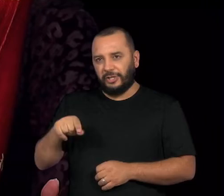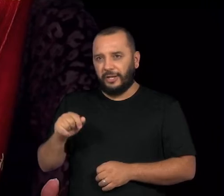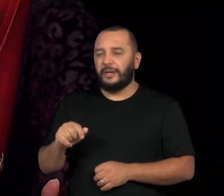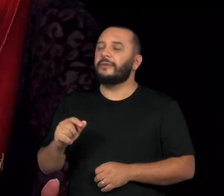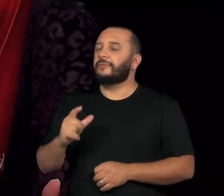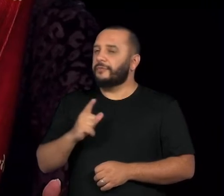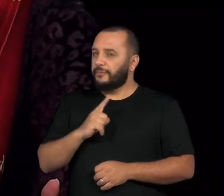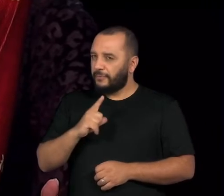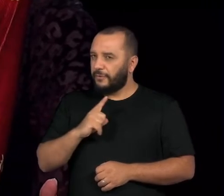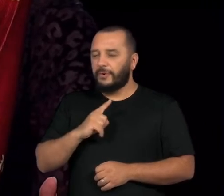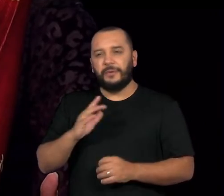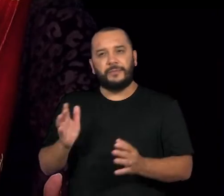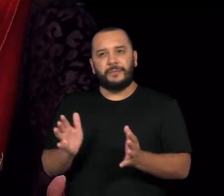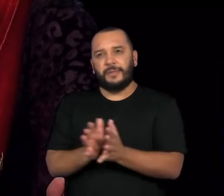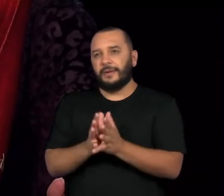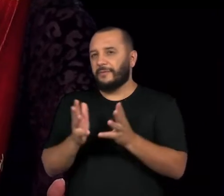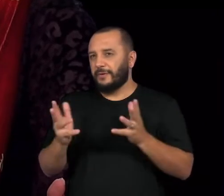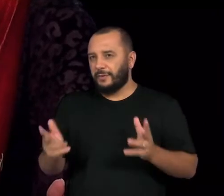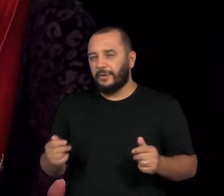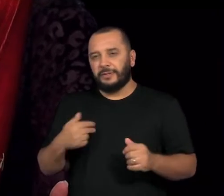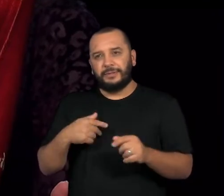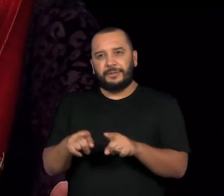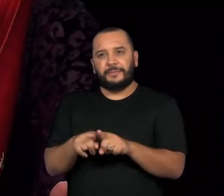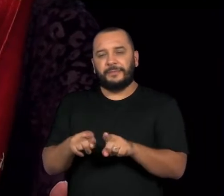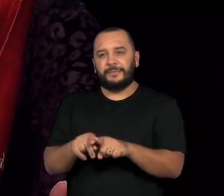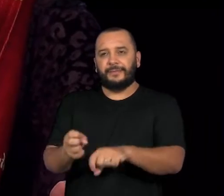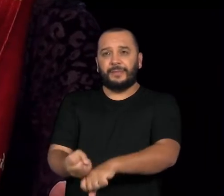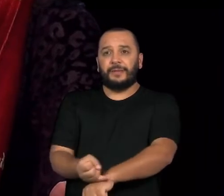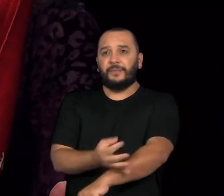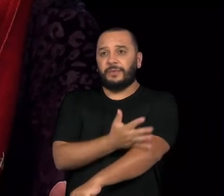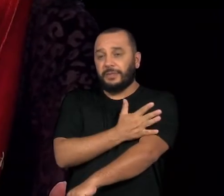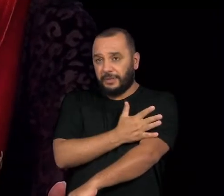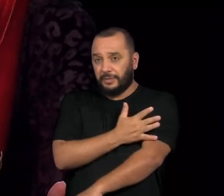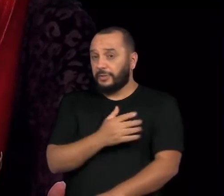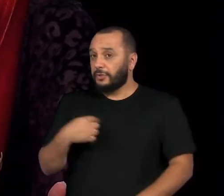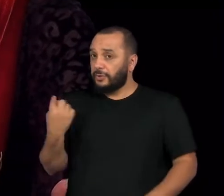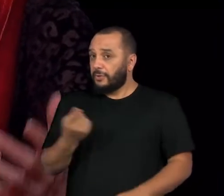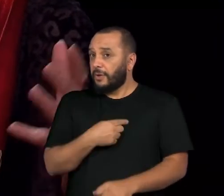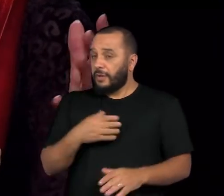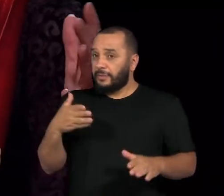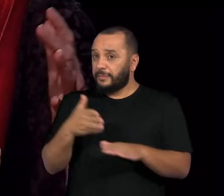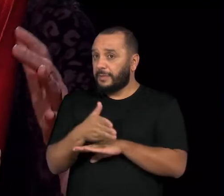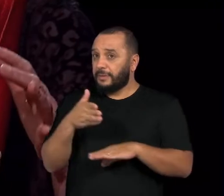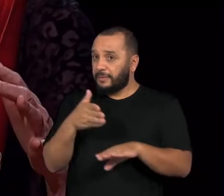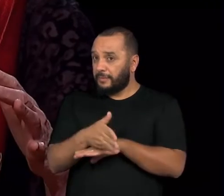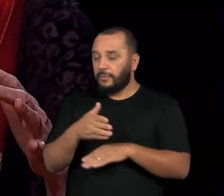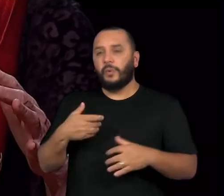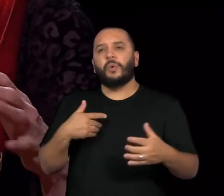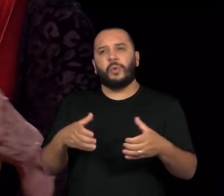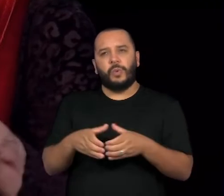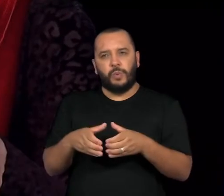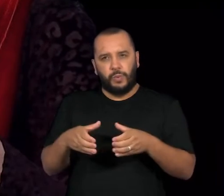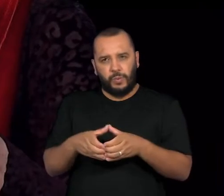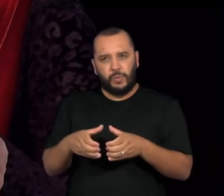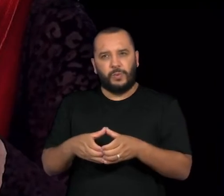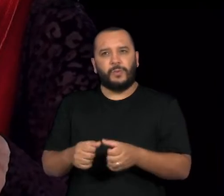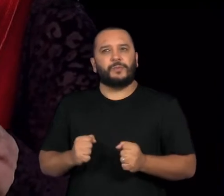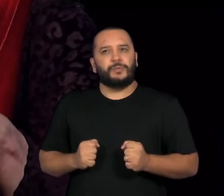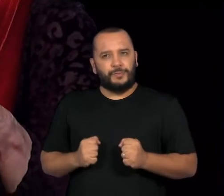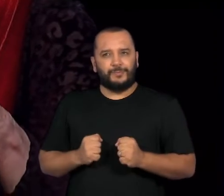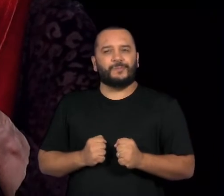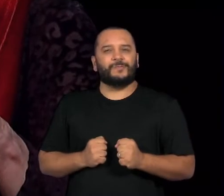aquilo, foi uma coisa maravilhosa e muito emocionante. E a classe participou ativamente em conjunto.